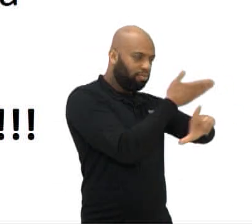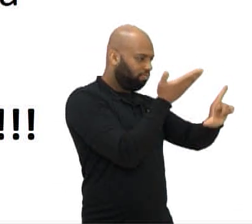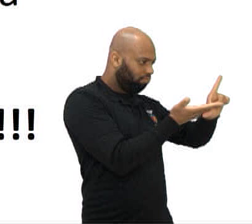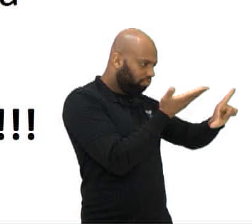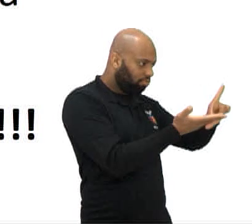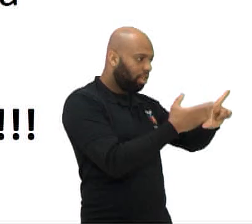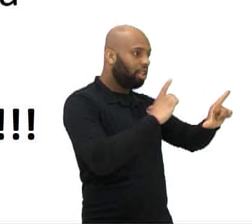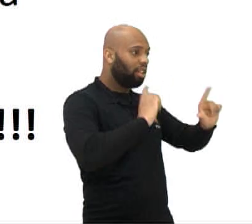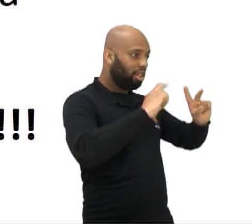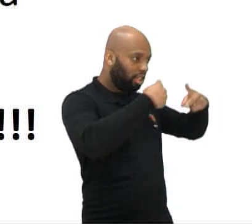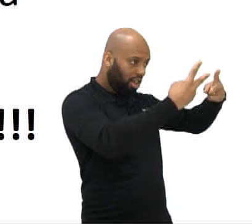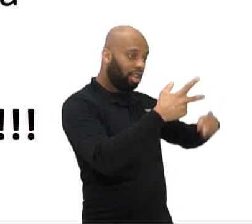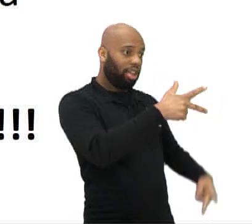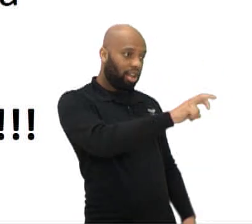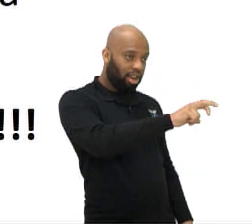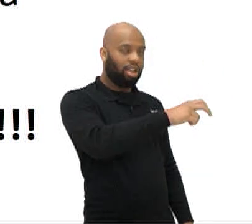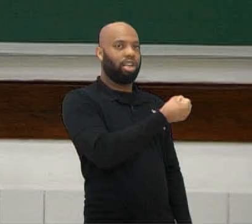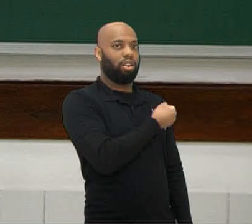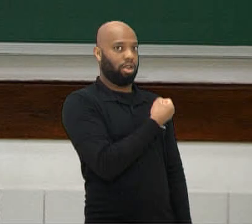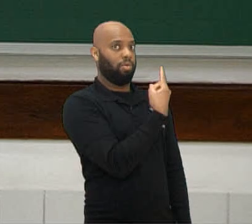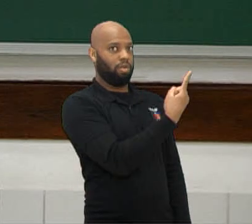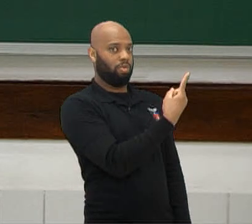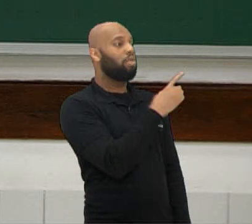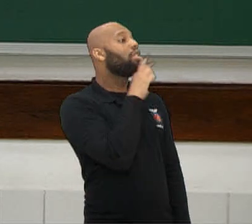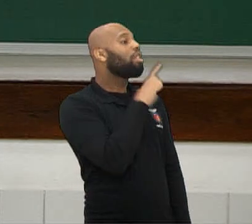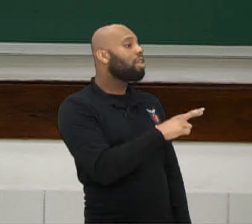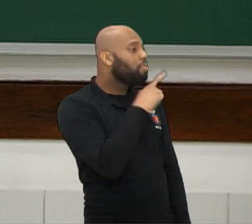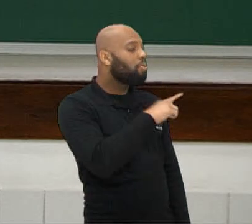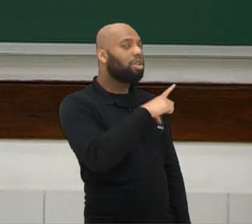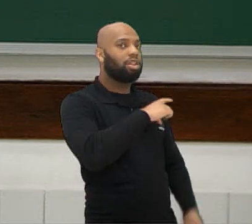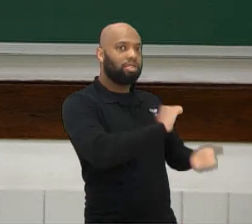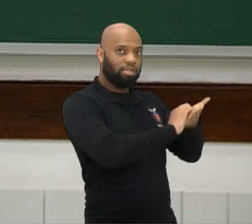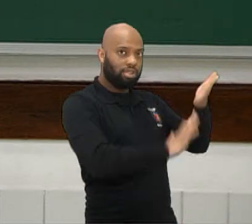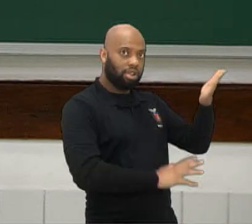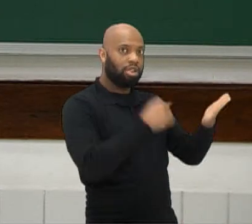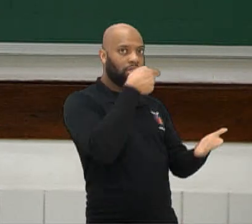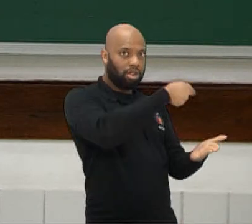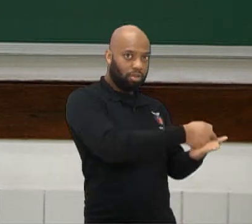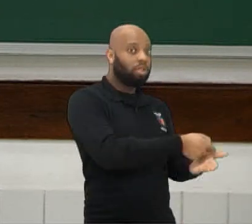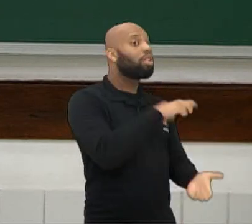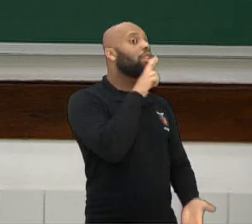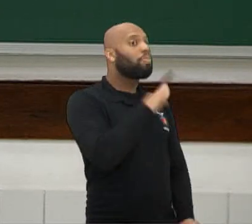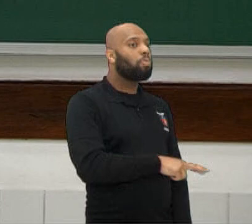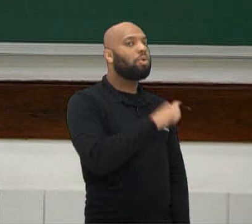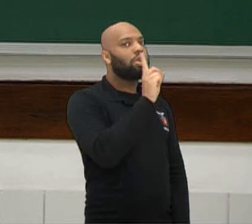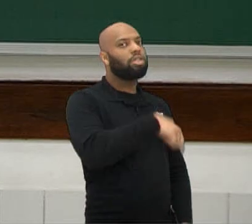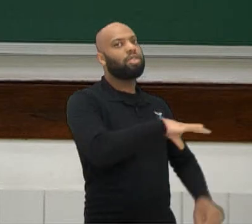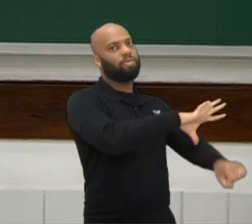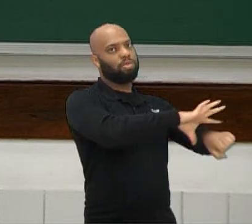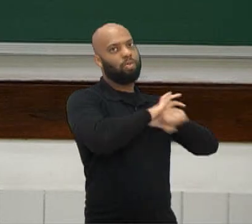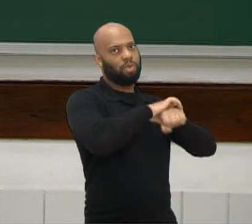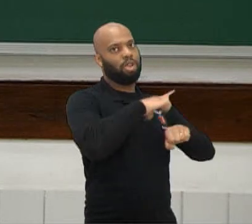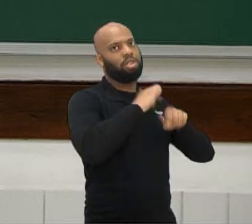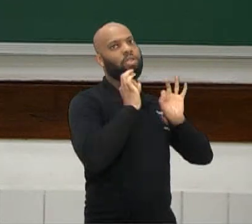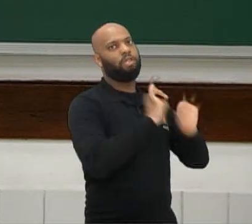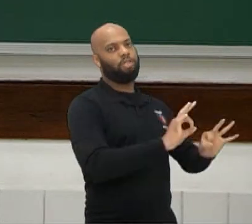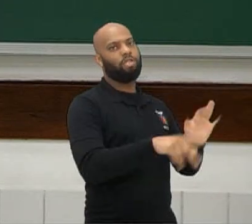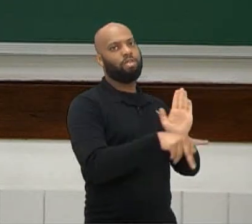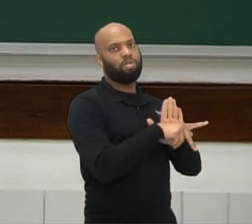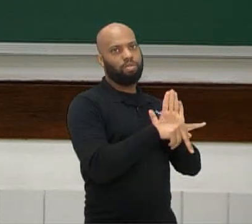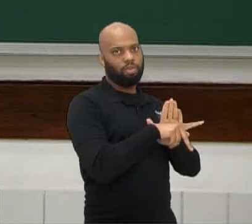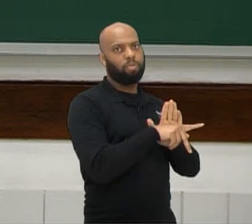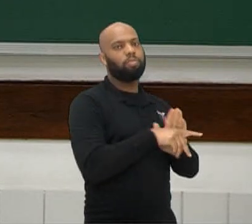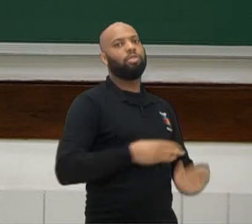aplicativo, clicam no link número 1 lá. E aí realizam a atividade obrigatória e enviam, claro, e